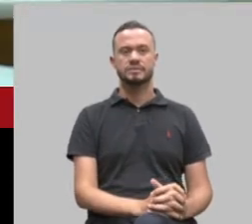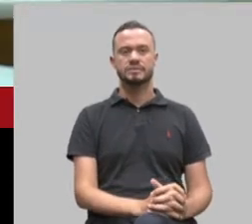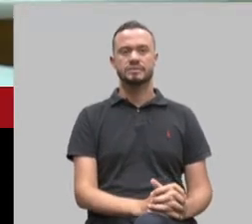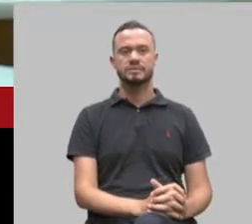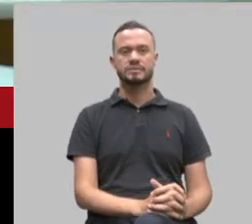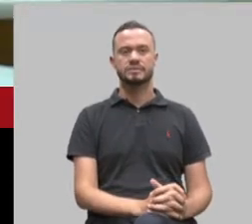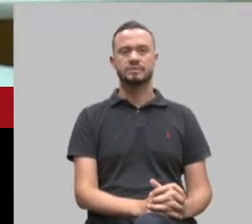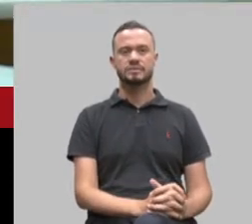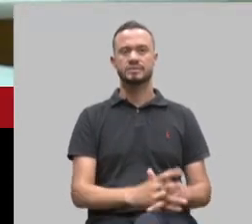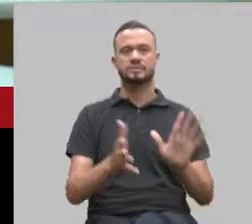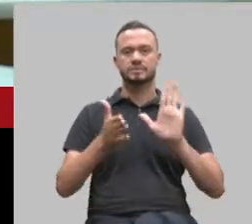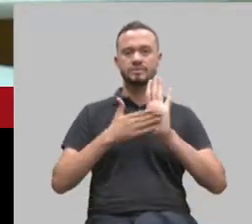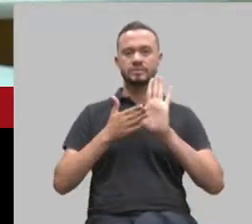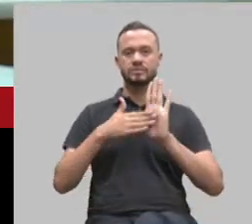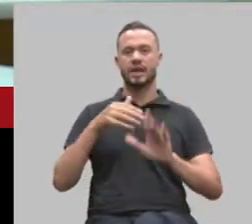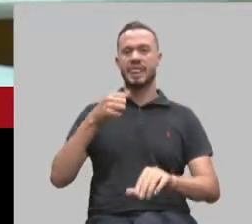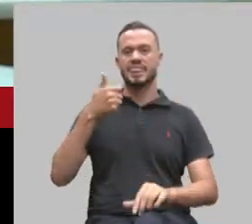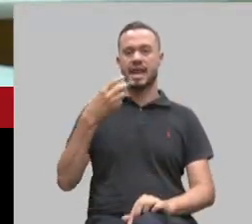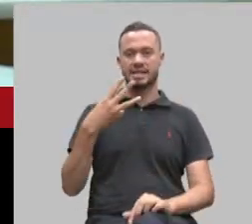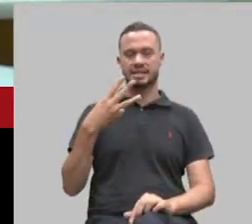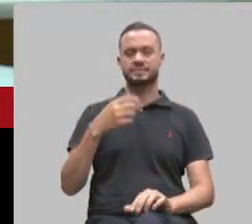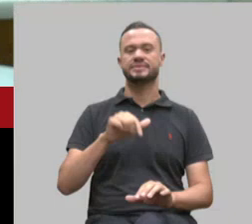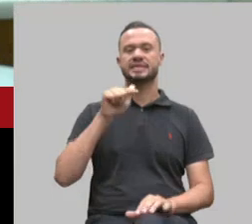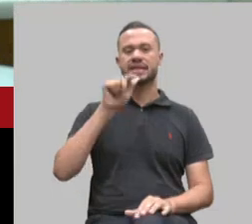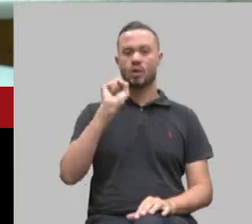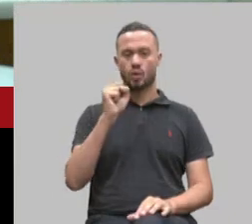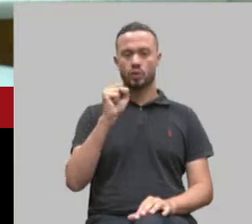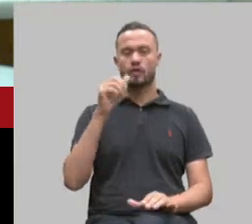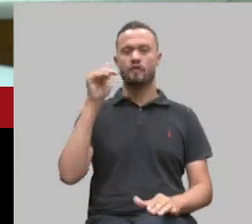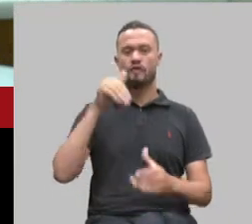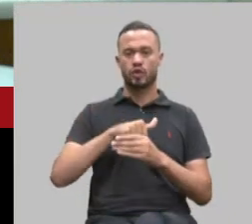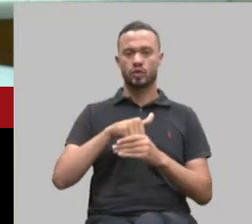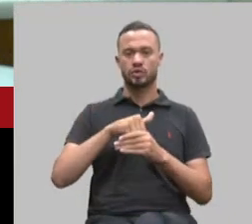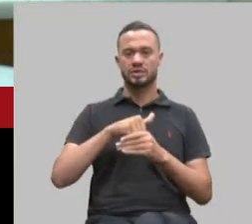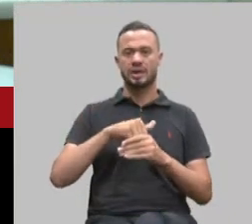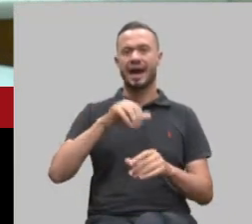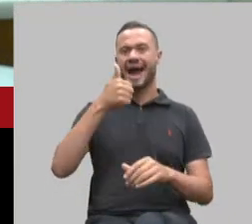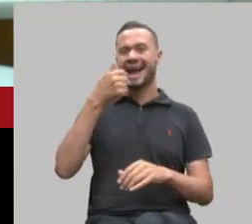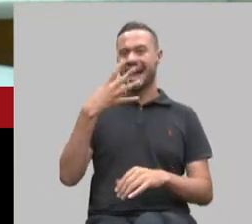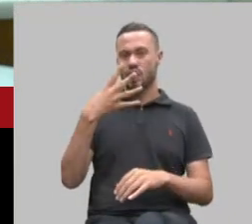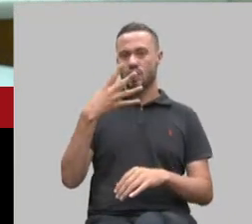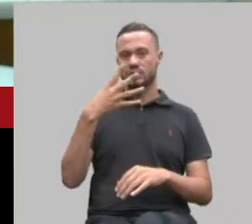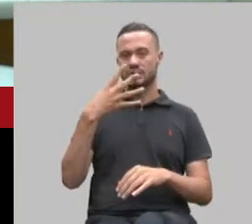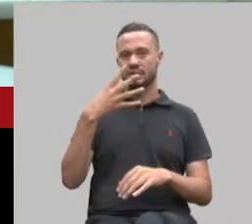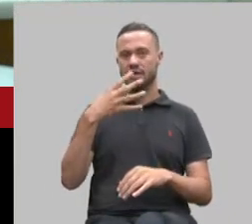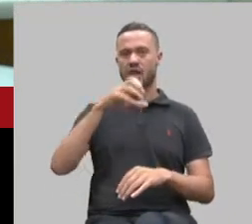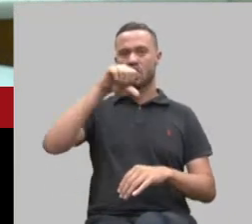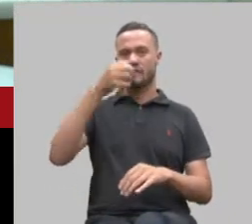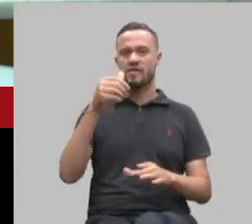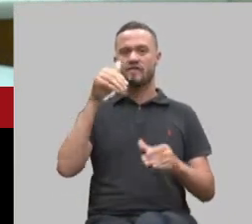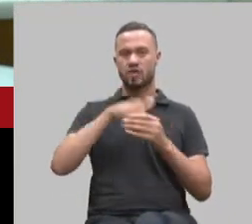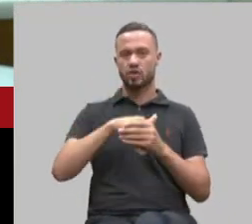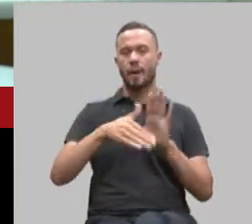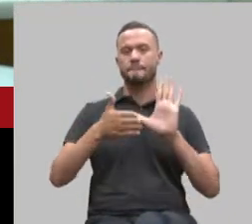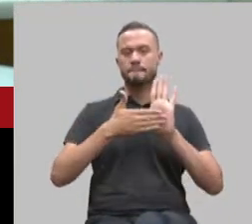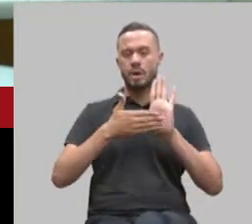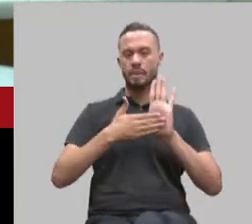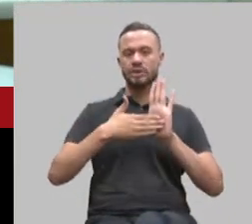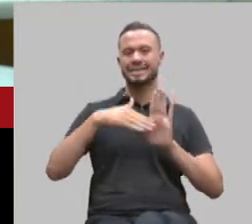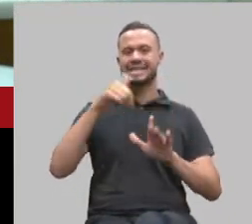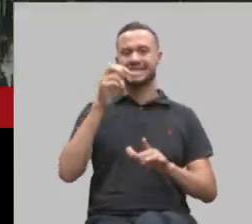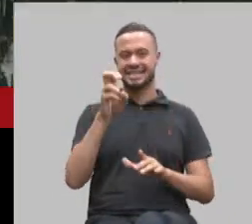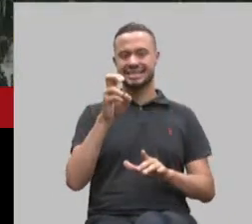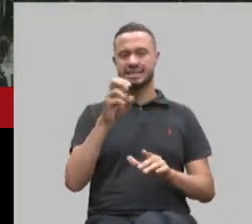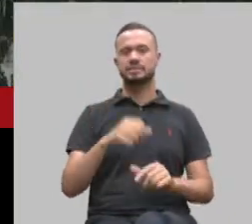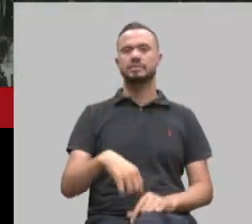proposta número 13 78 votos proposta número 14 96 votos proposta número 15